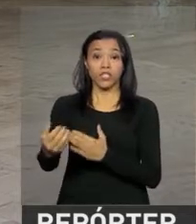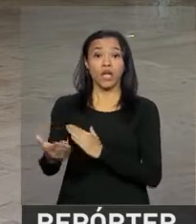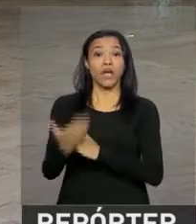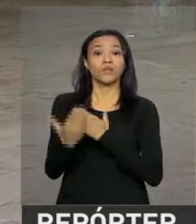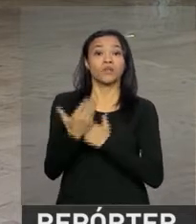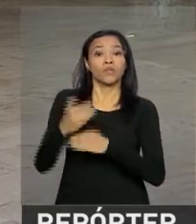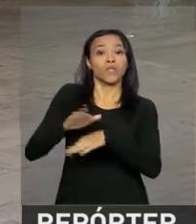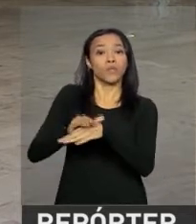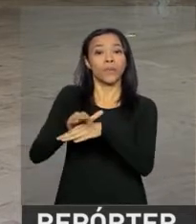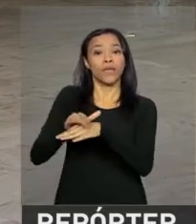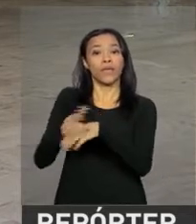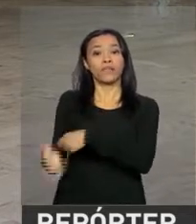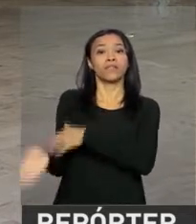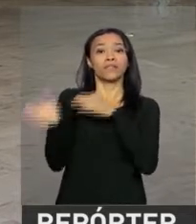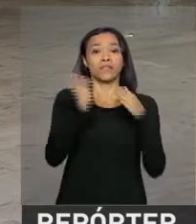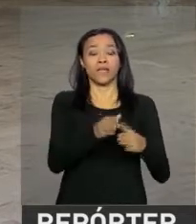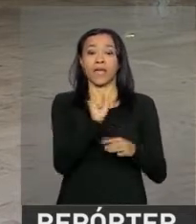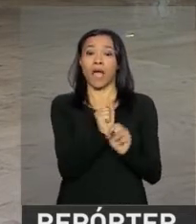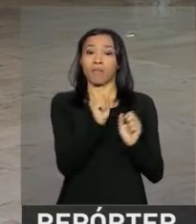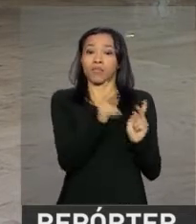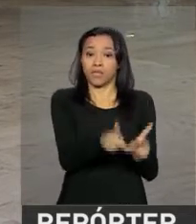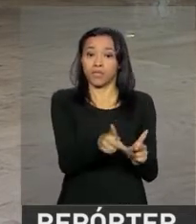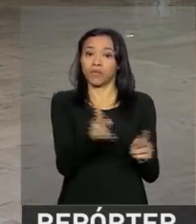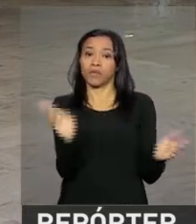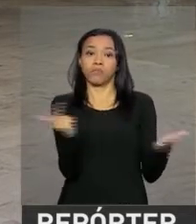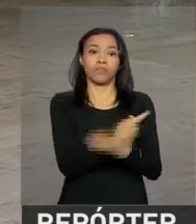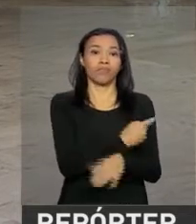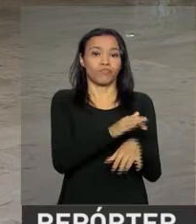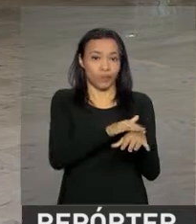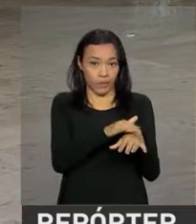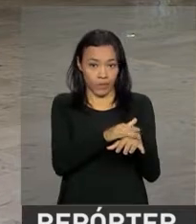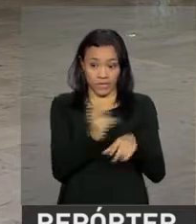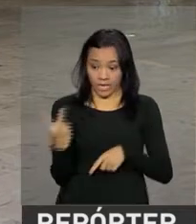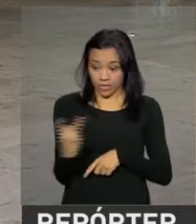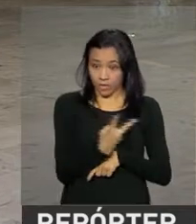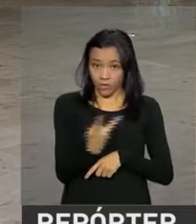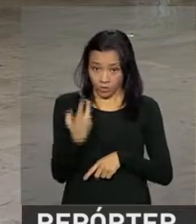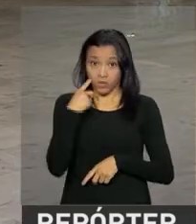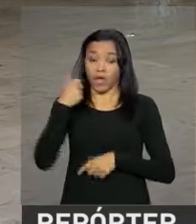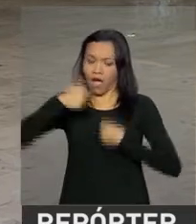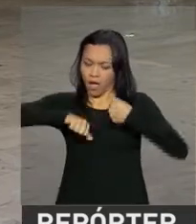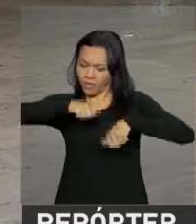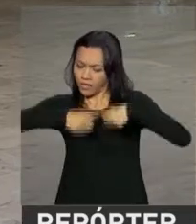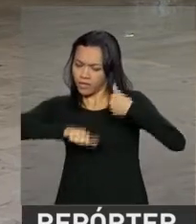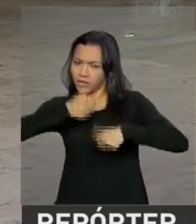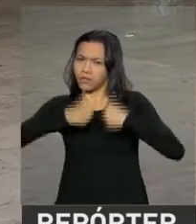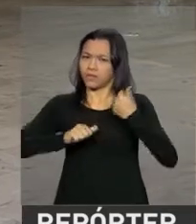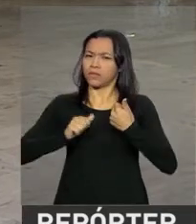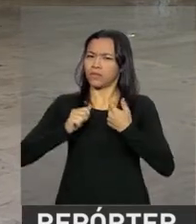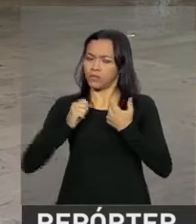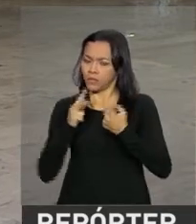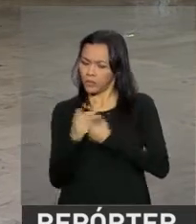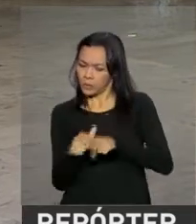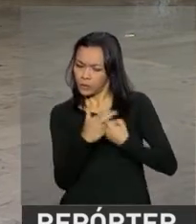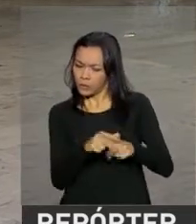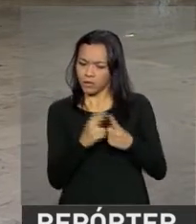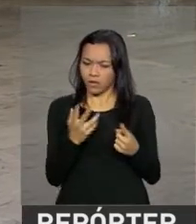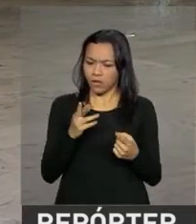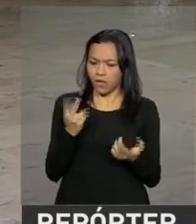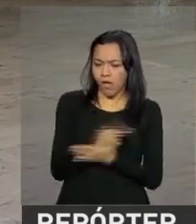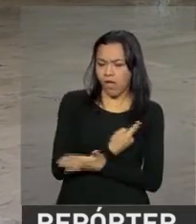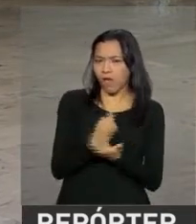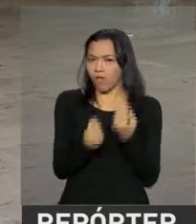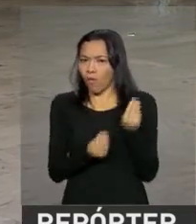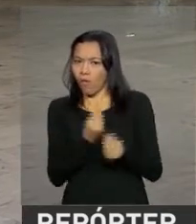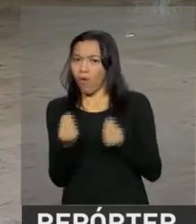e aposentadoria por invalidez. Também estão sendo reavaliados, aí, procuradas distorções em